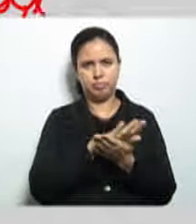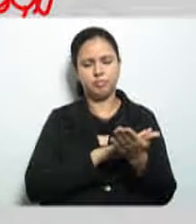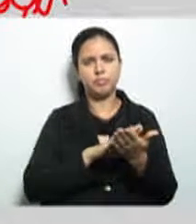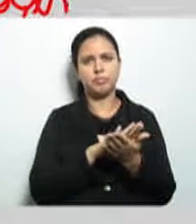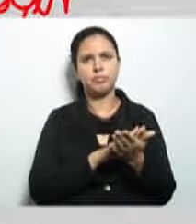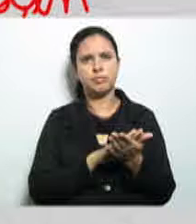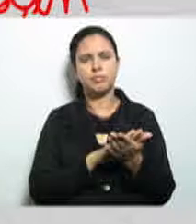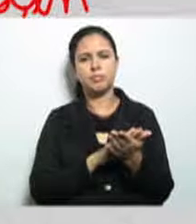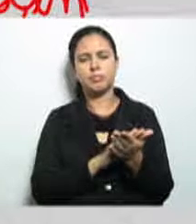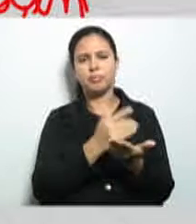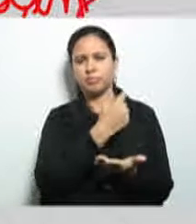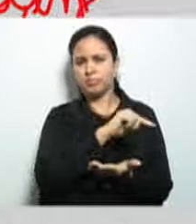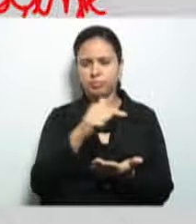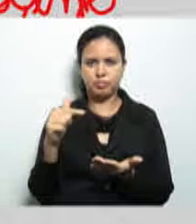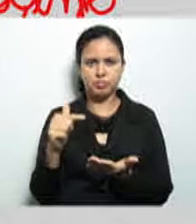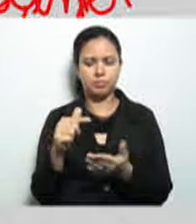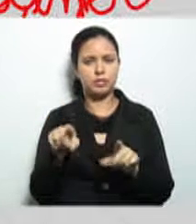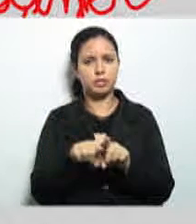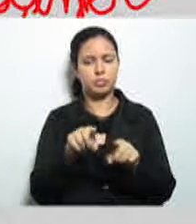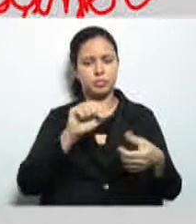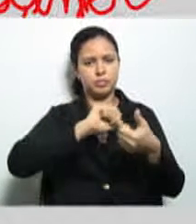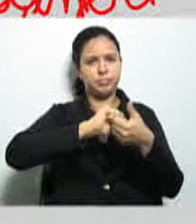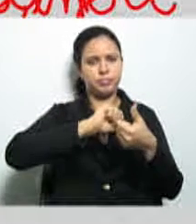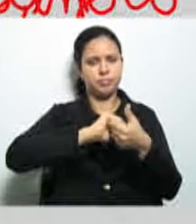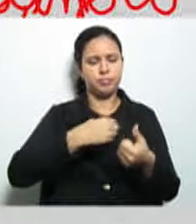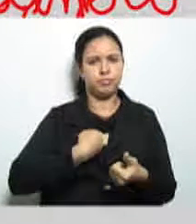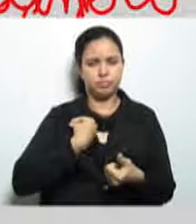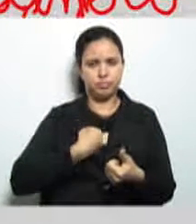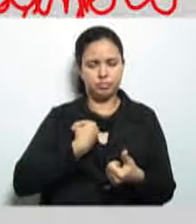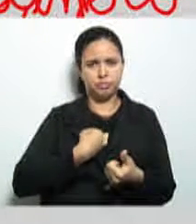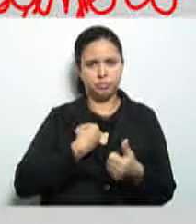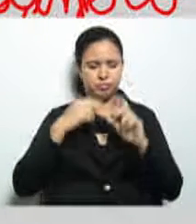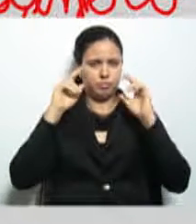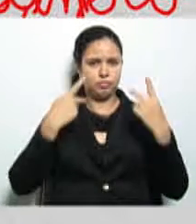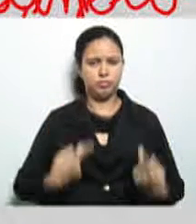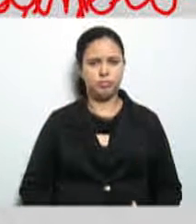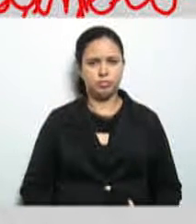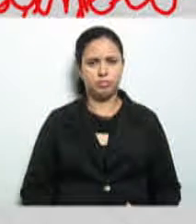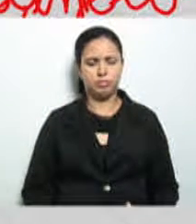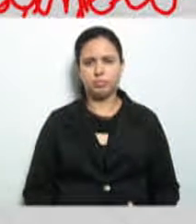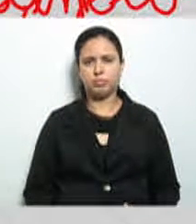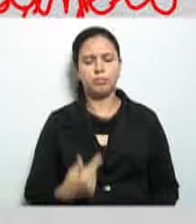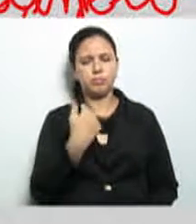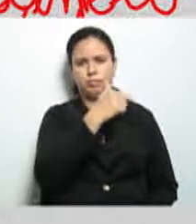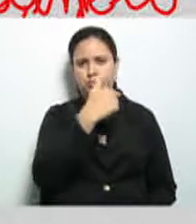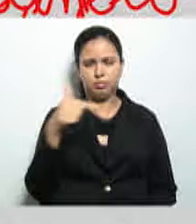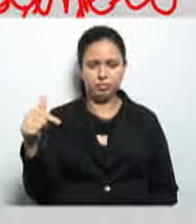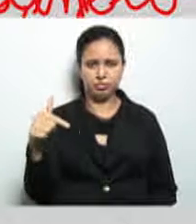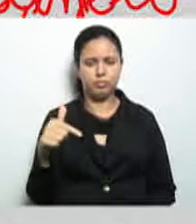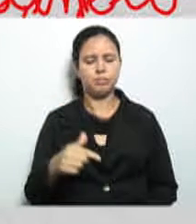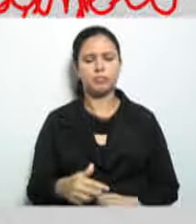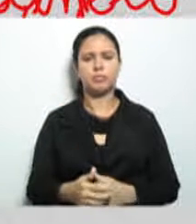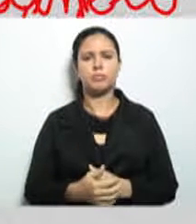não tinha a qualidade de vida de ser humano. Ele podia ser tratado como uma propriedade do senhor.